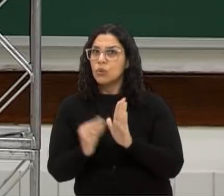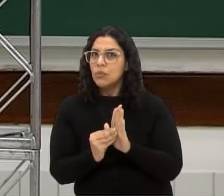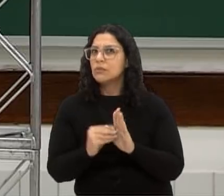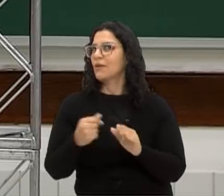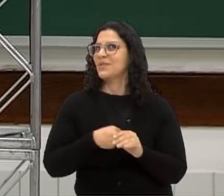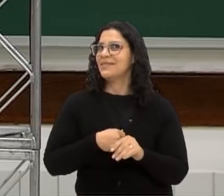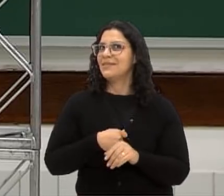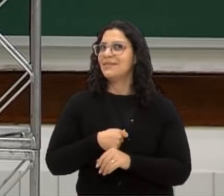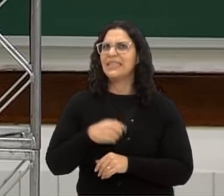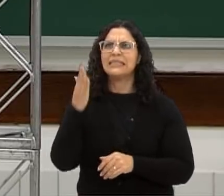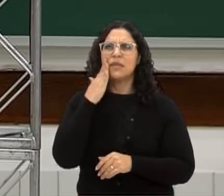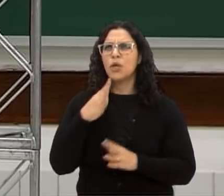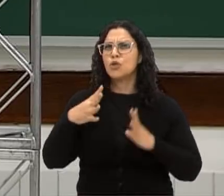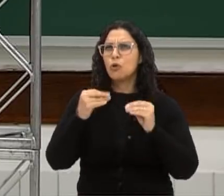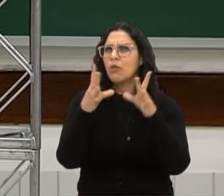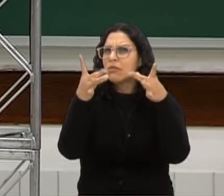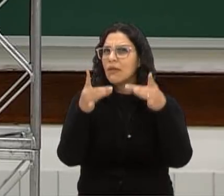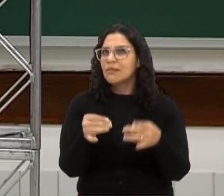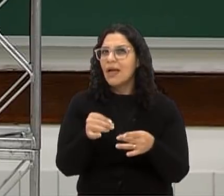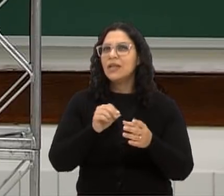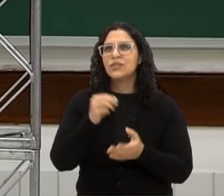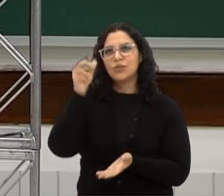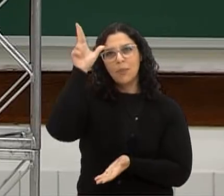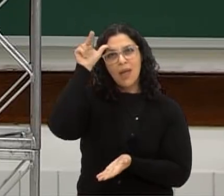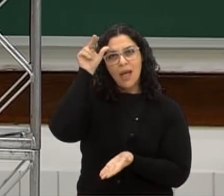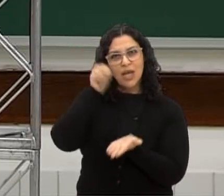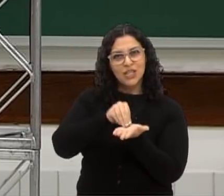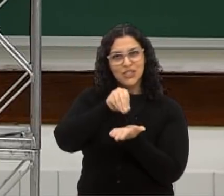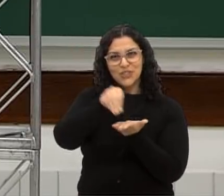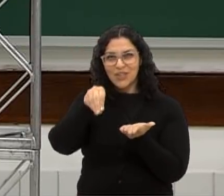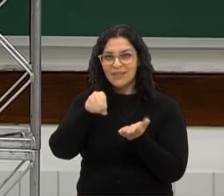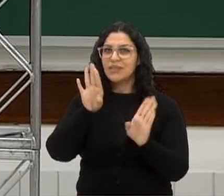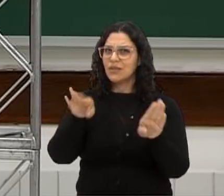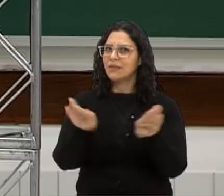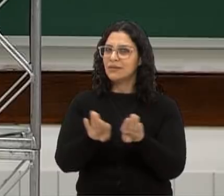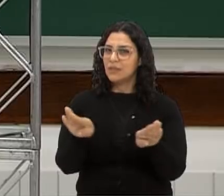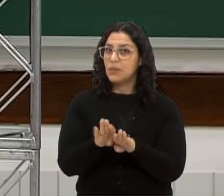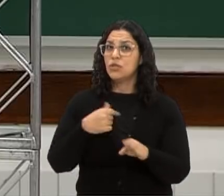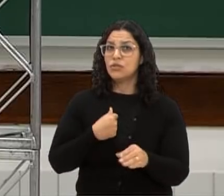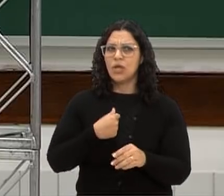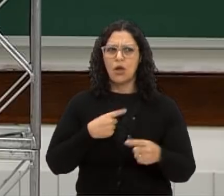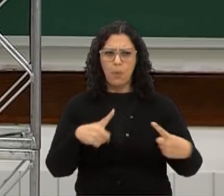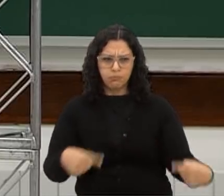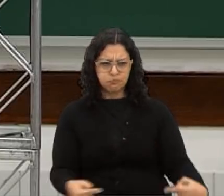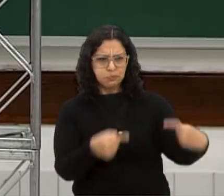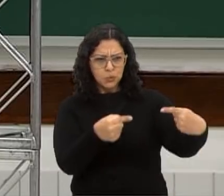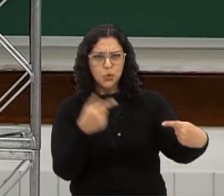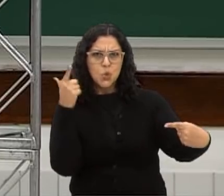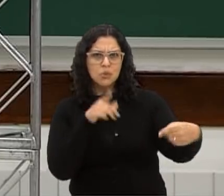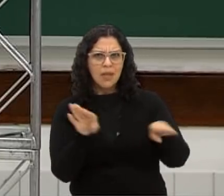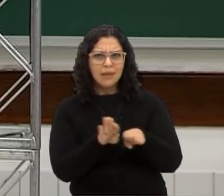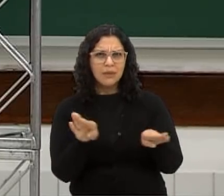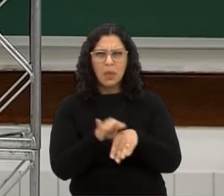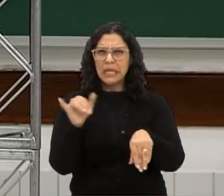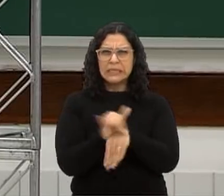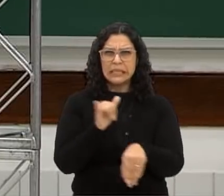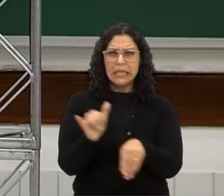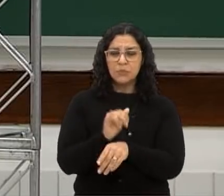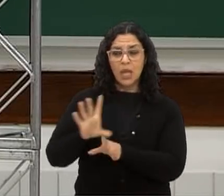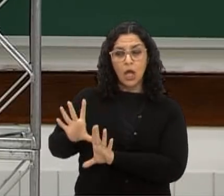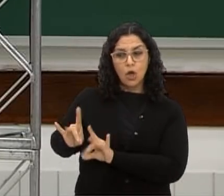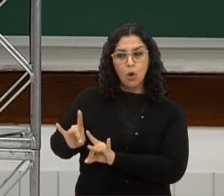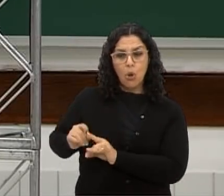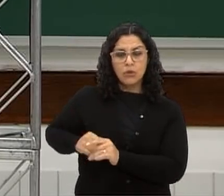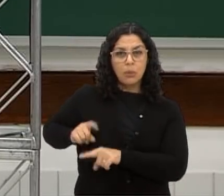xadrez, ou pelo menos já conseguindo jogar sozinho, já conseguindo jogar contra um adversário sem estar precisando olhar numa colinha